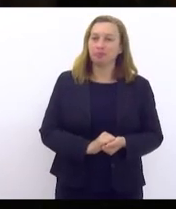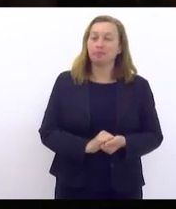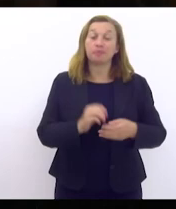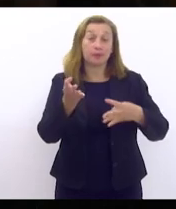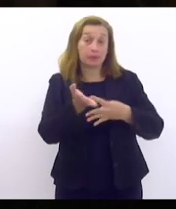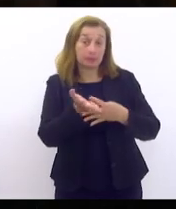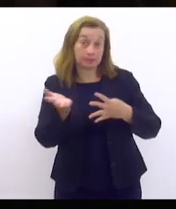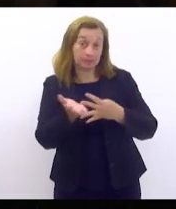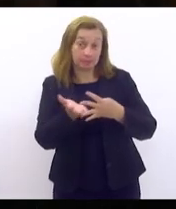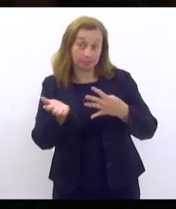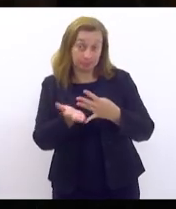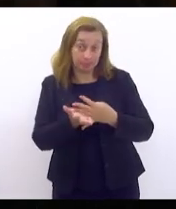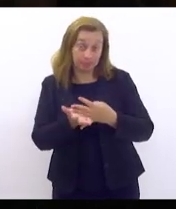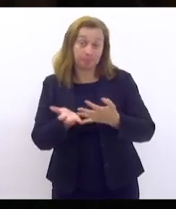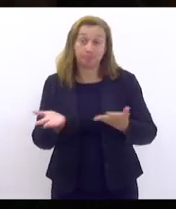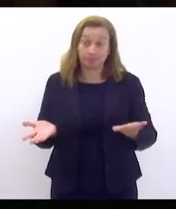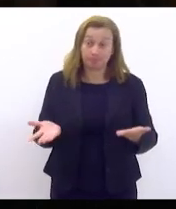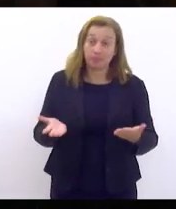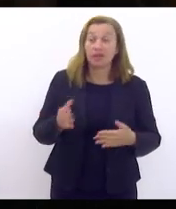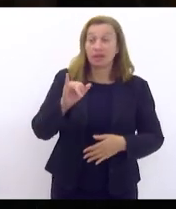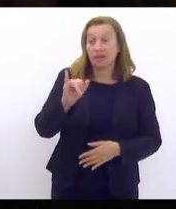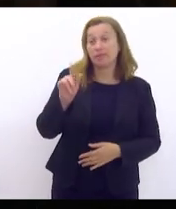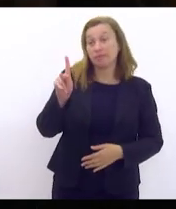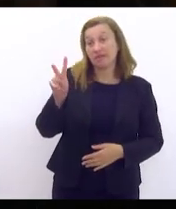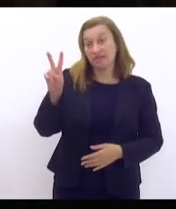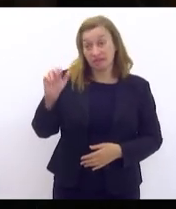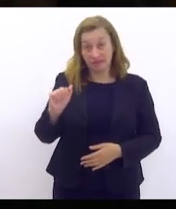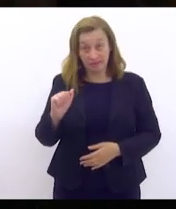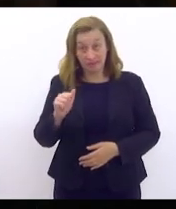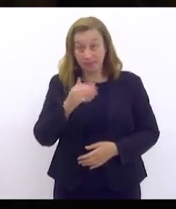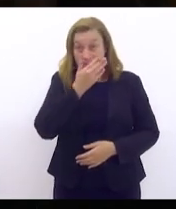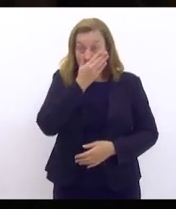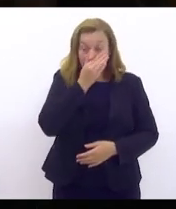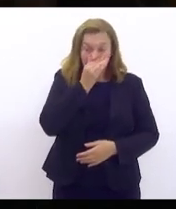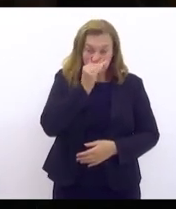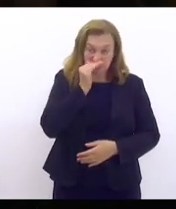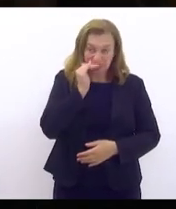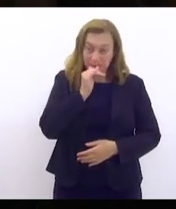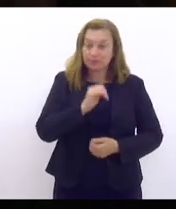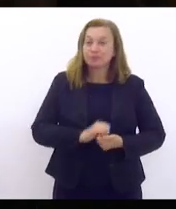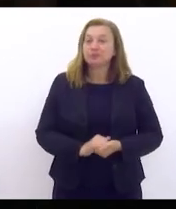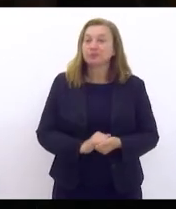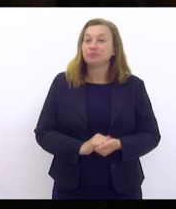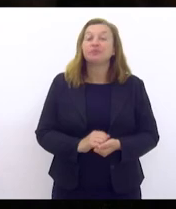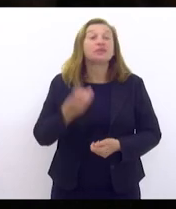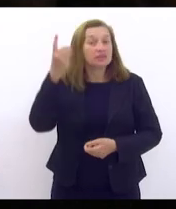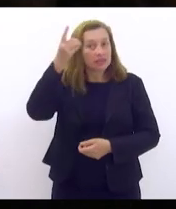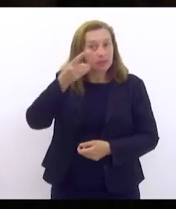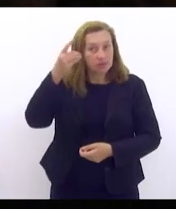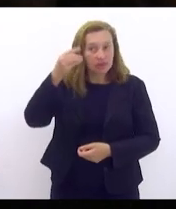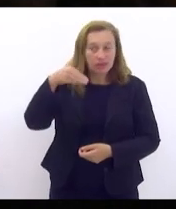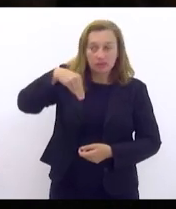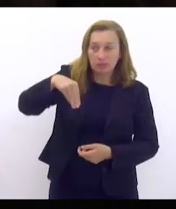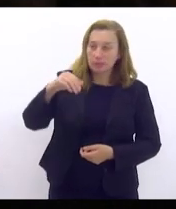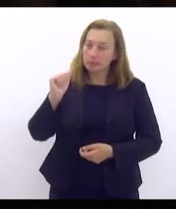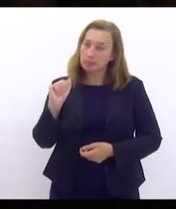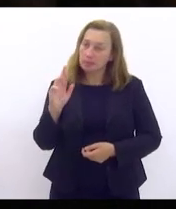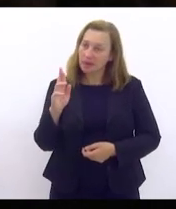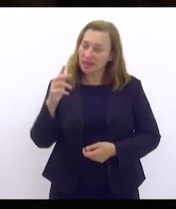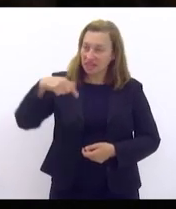parcelamento de IPVA inclusive Deputado Marquinhos